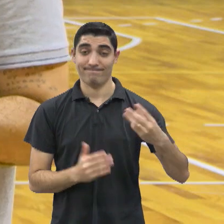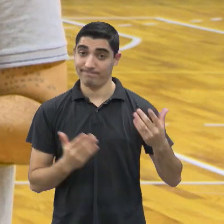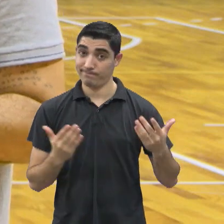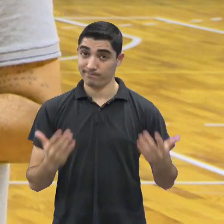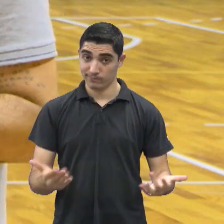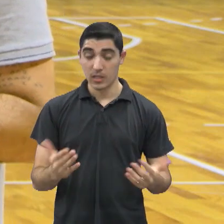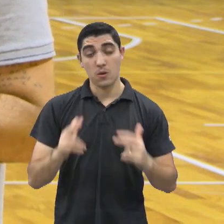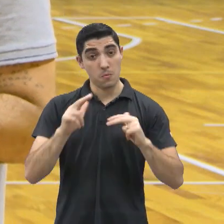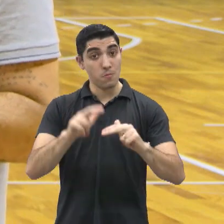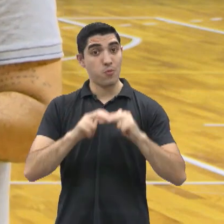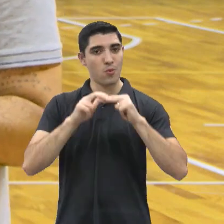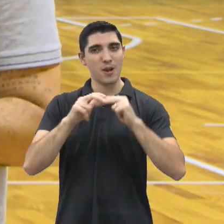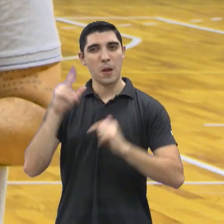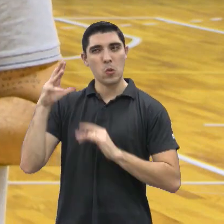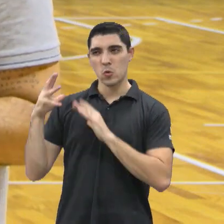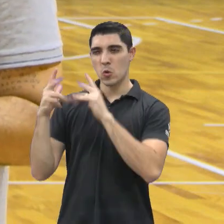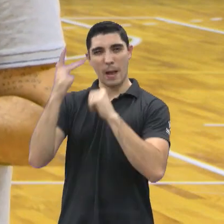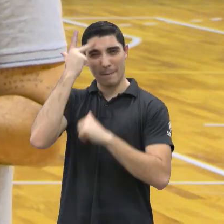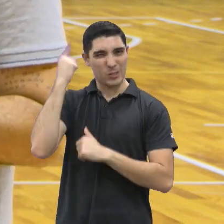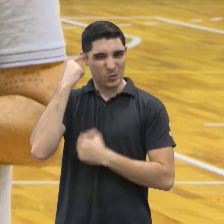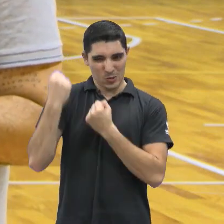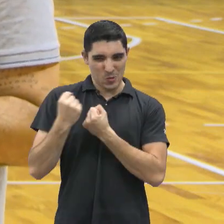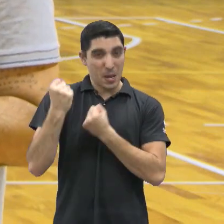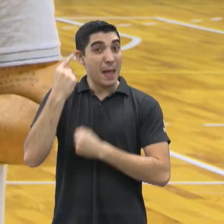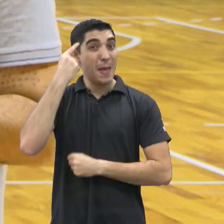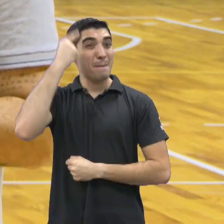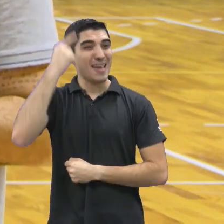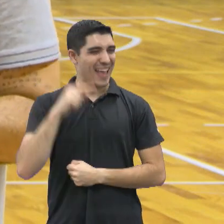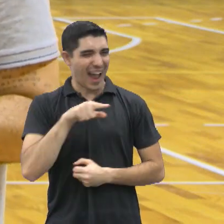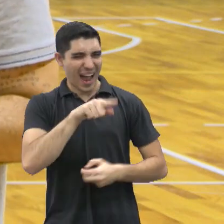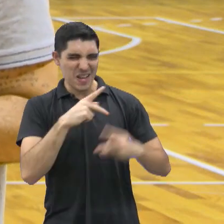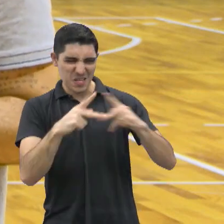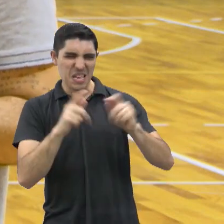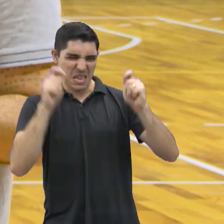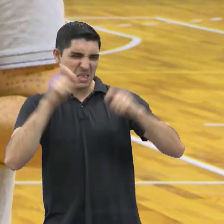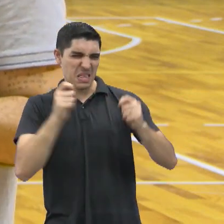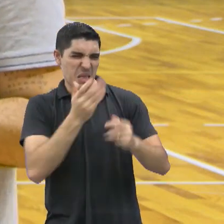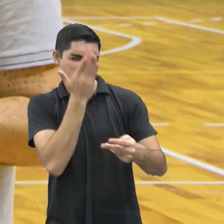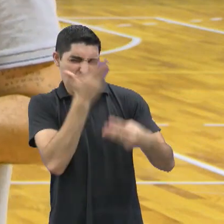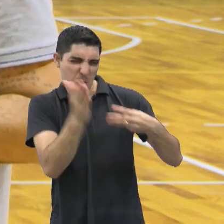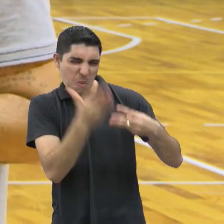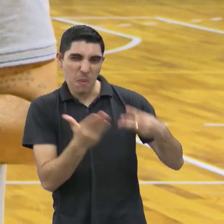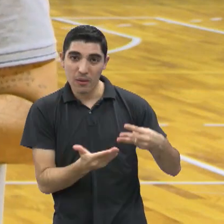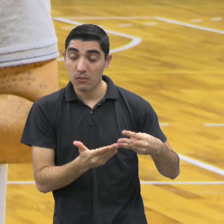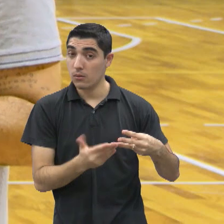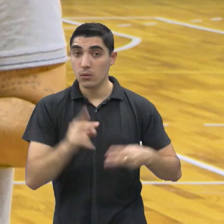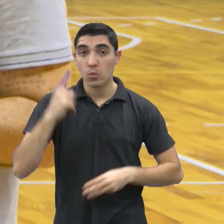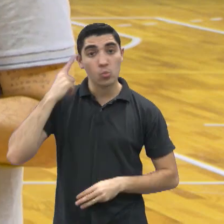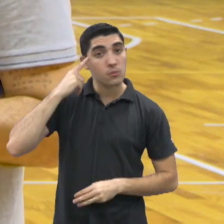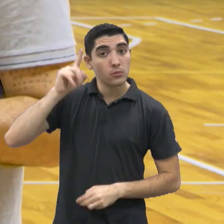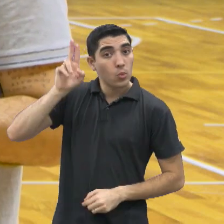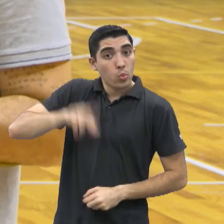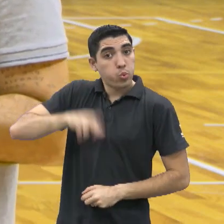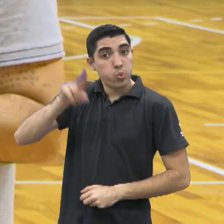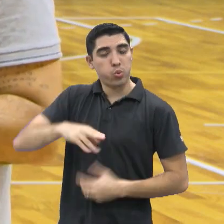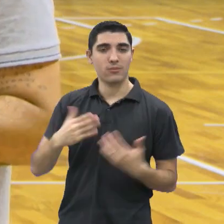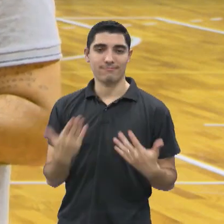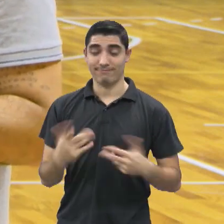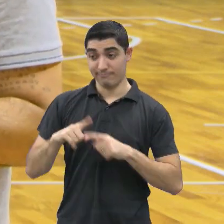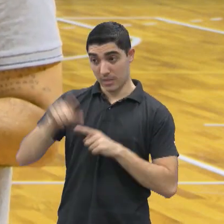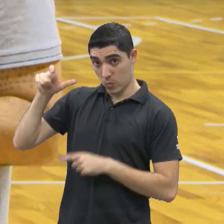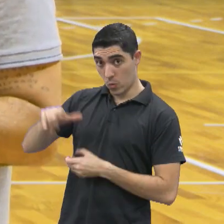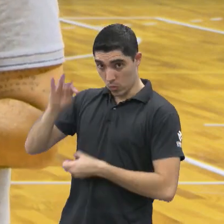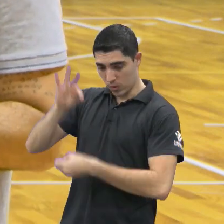mesmo o mais pessimista dos torcedores imaginaria o início de competição dessa maneira. Mas para o técnico